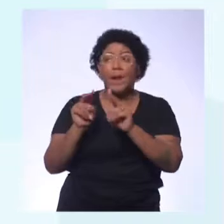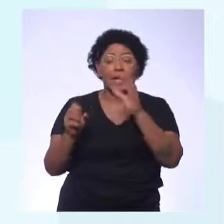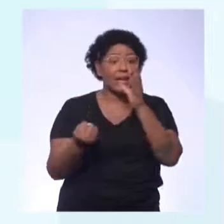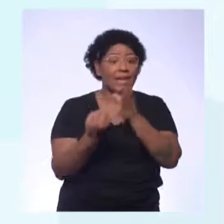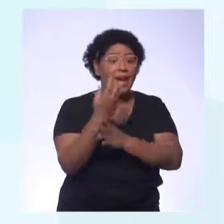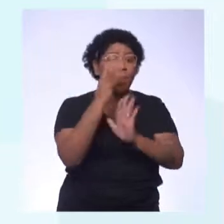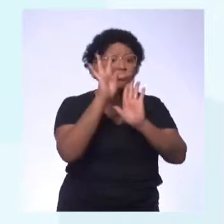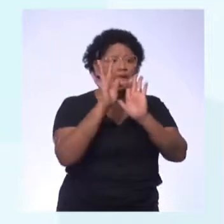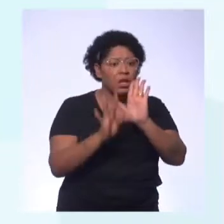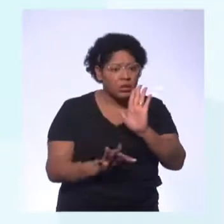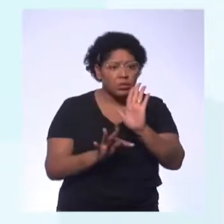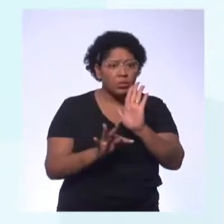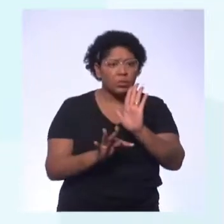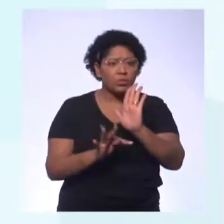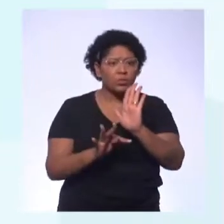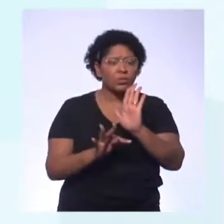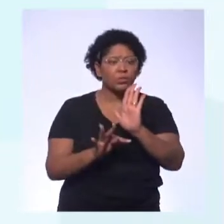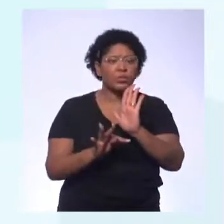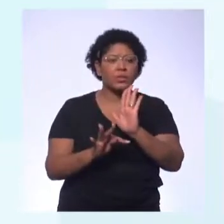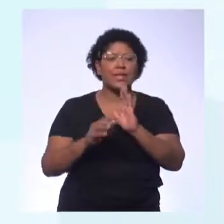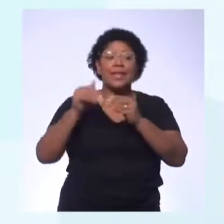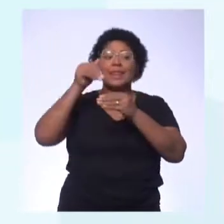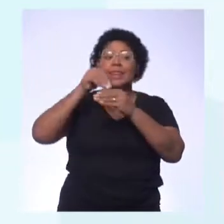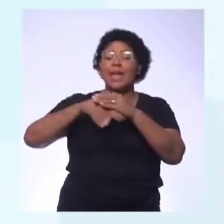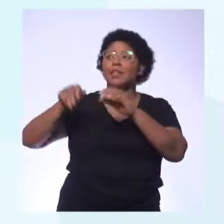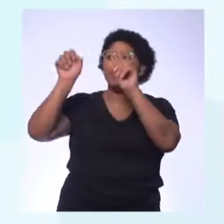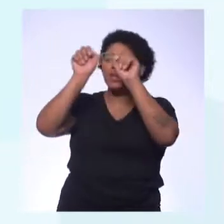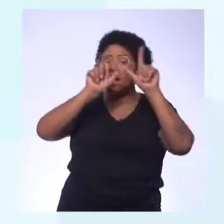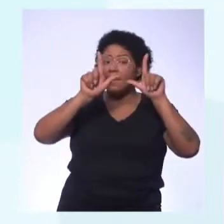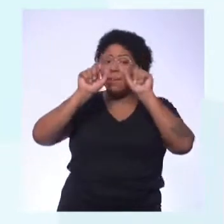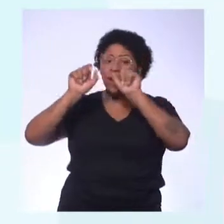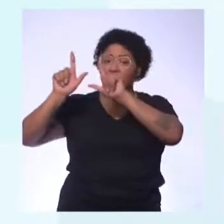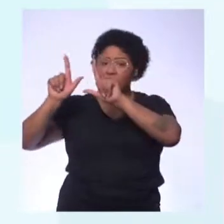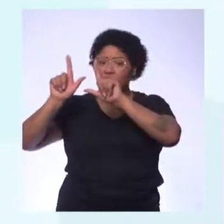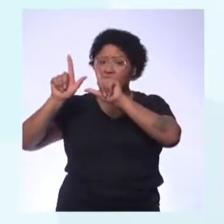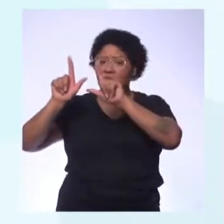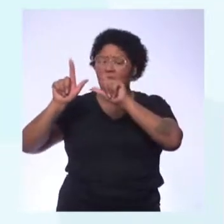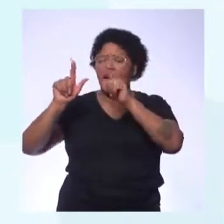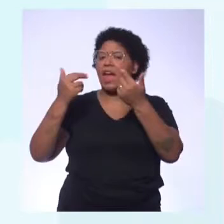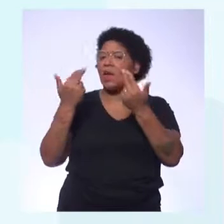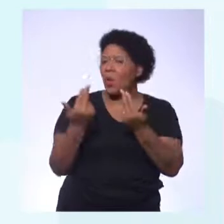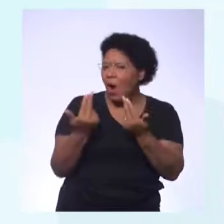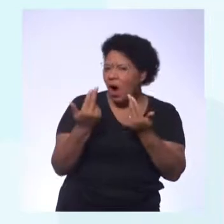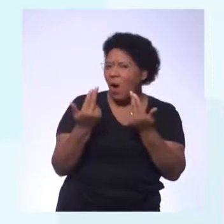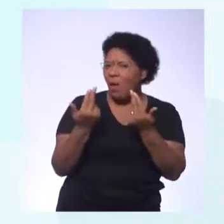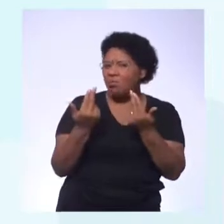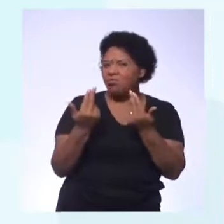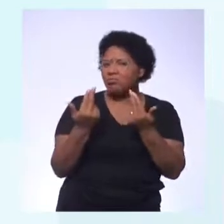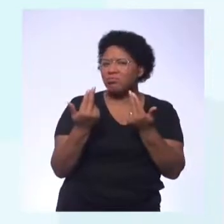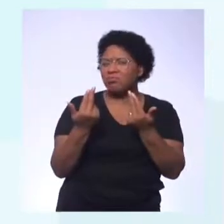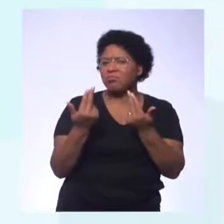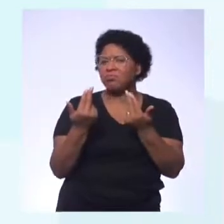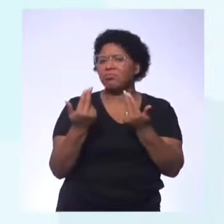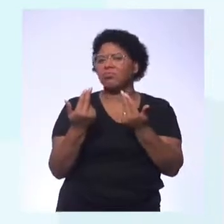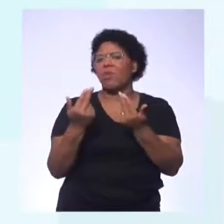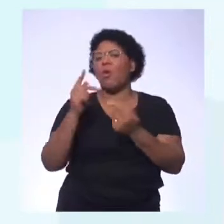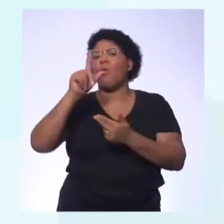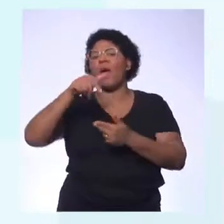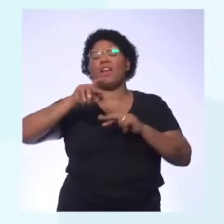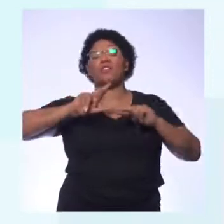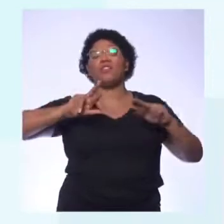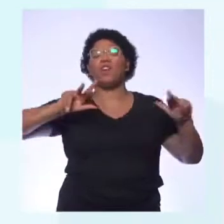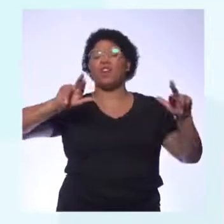inferência, entender o que está acontecendo em cada imagem. São situações diferentes? É a mesma coisa? Tem detalhes diferentes? Então, eu vou dar